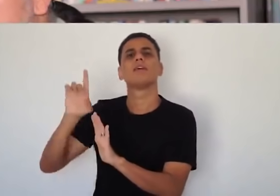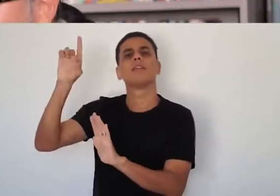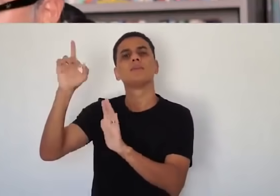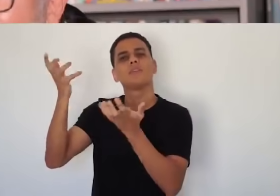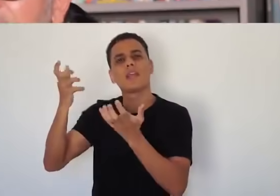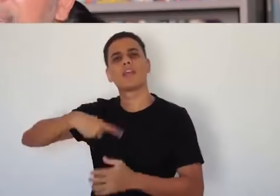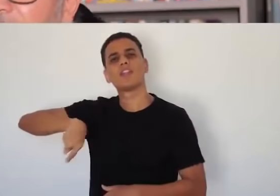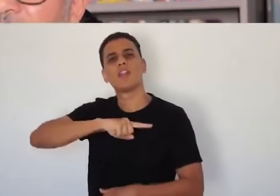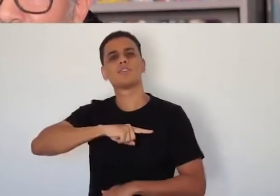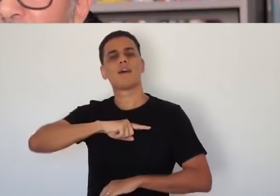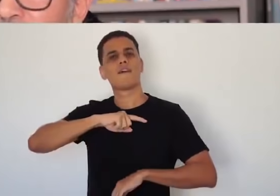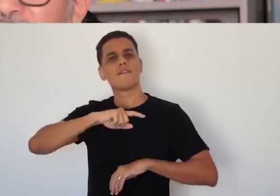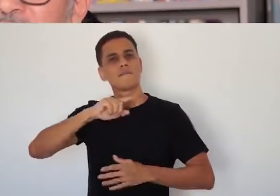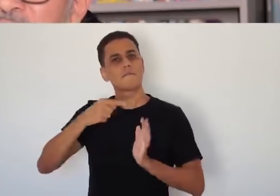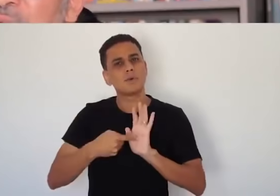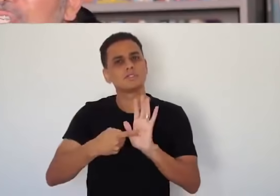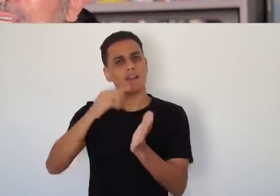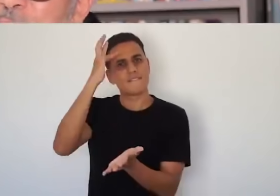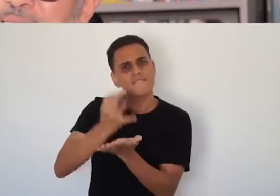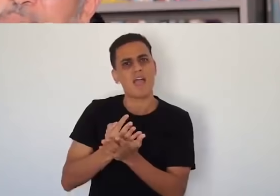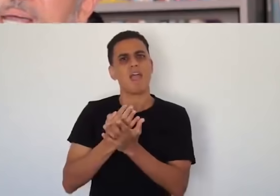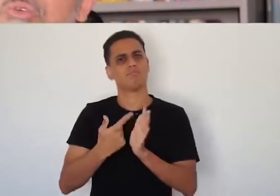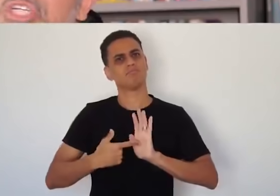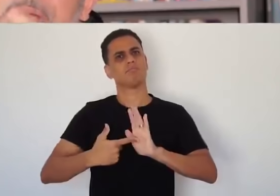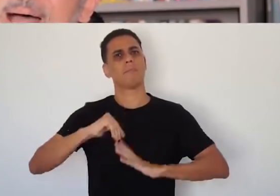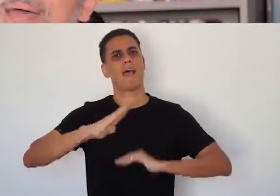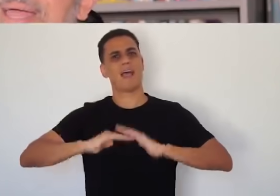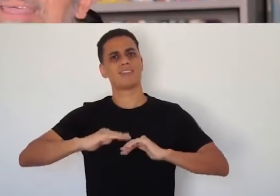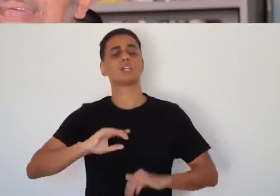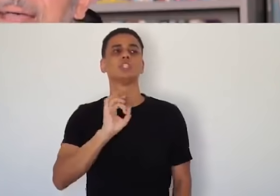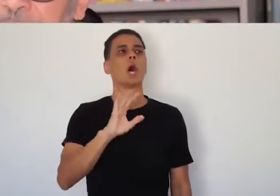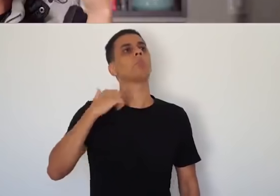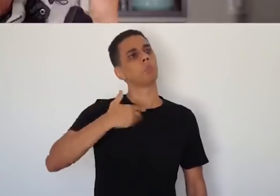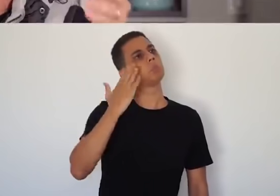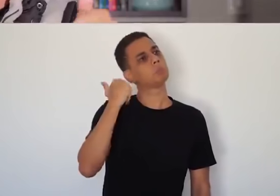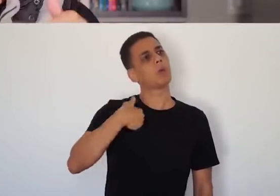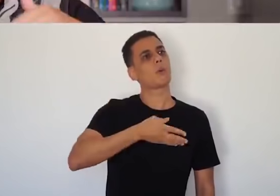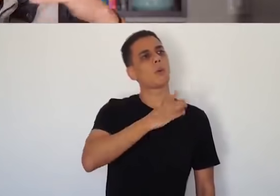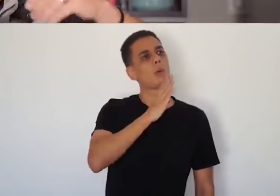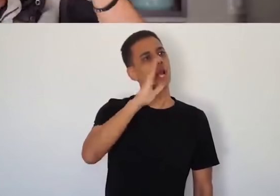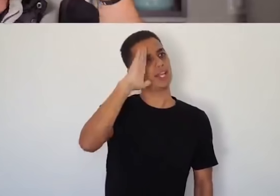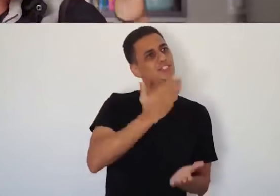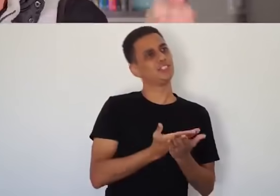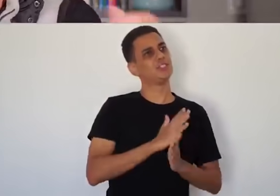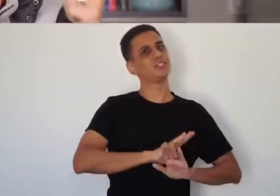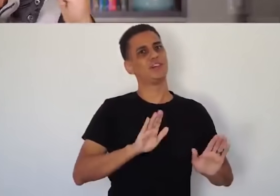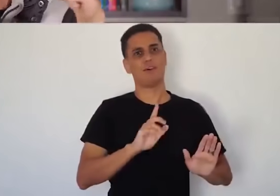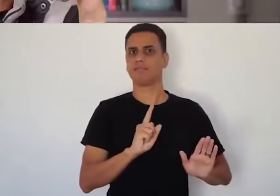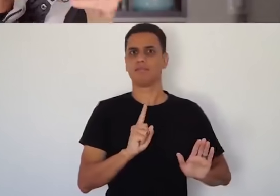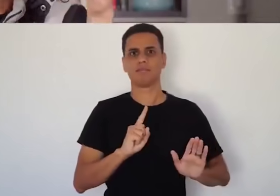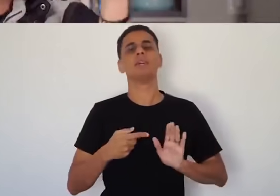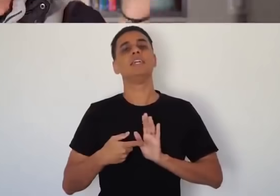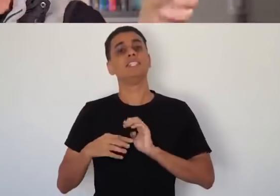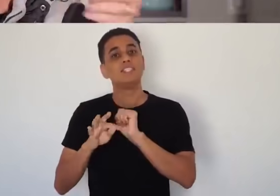por exemplo, eles creem em Deus. Ou seja, pegando o chamar, que é crer em Deus, que Ele é o Senhor,